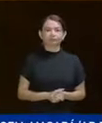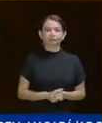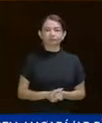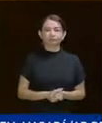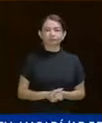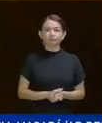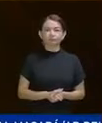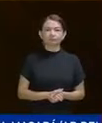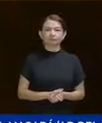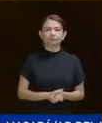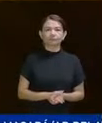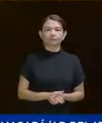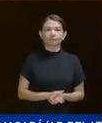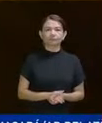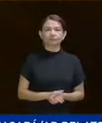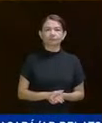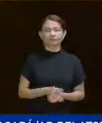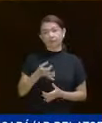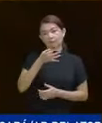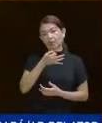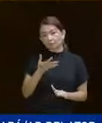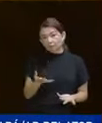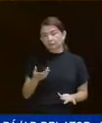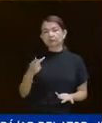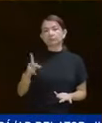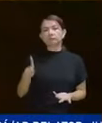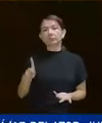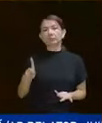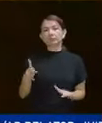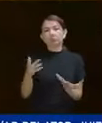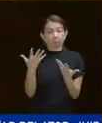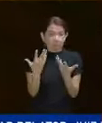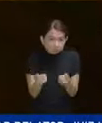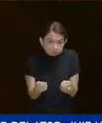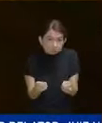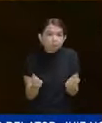Como se diz, ele assumiu o risco